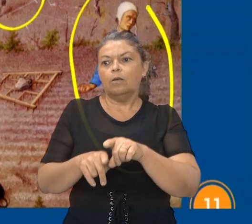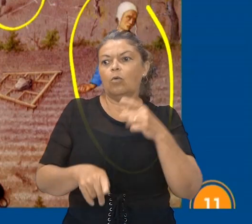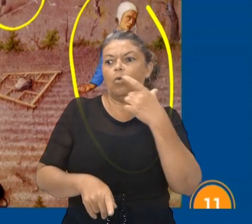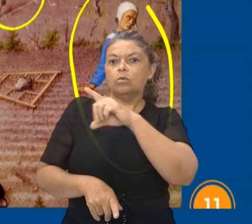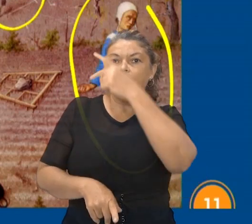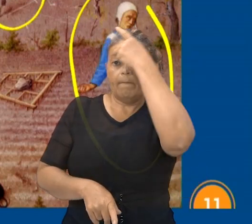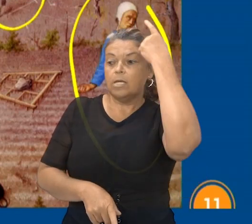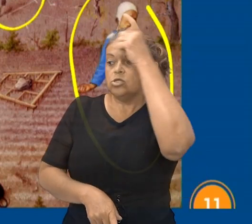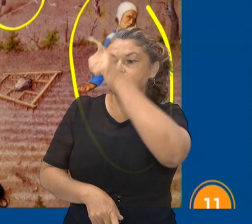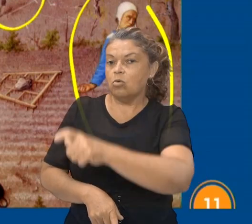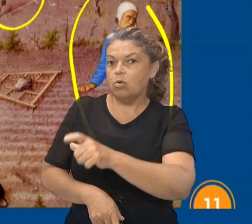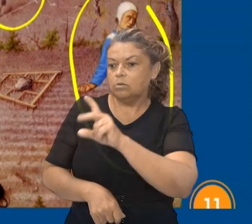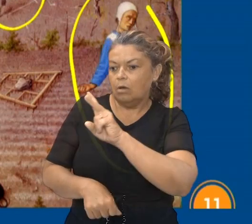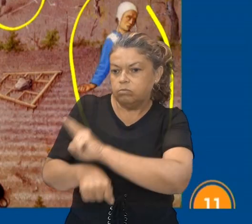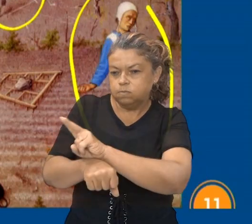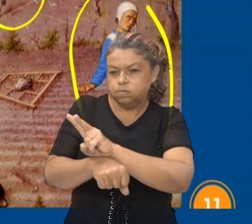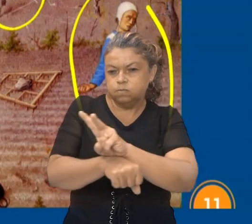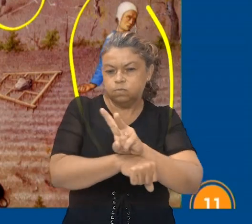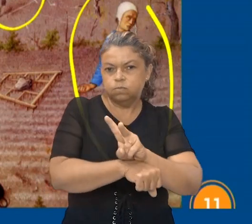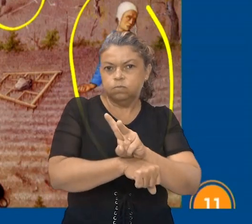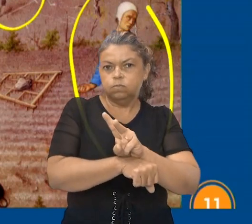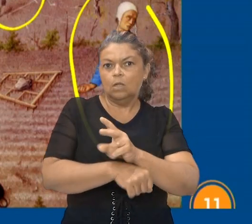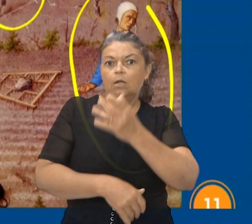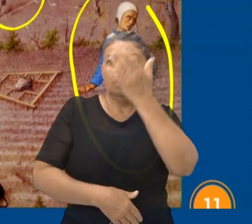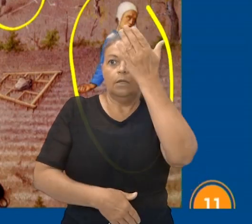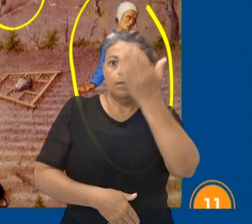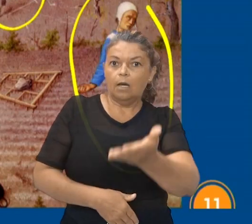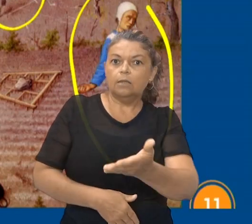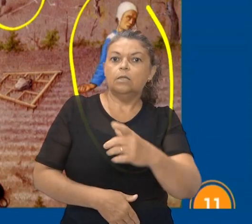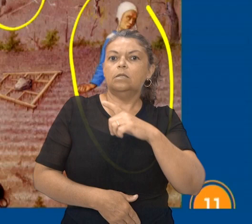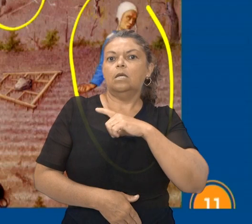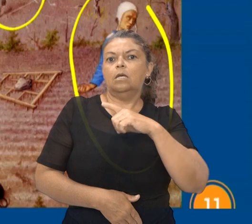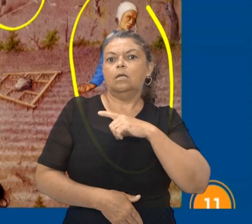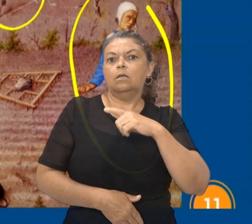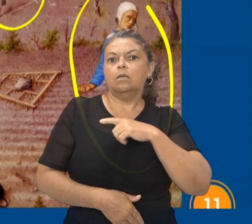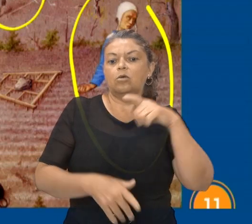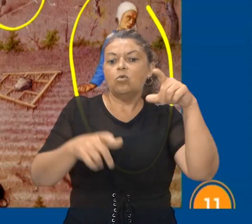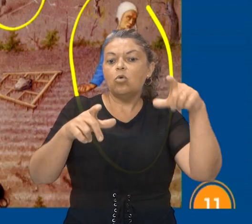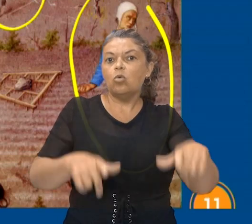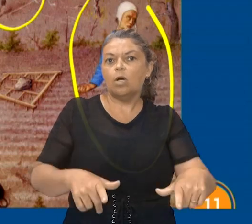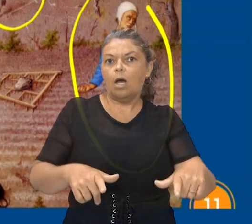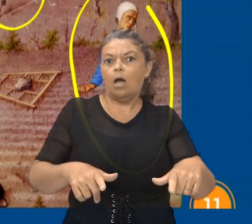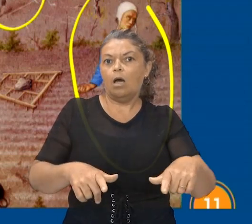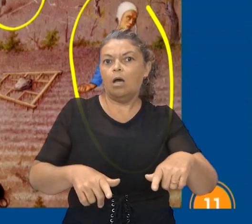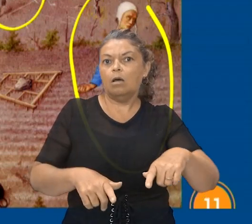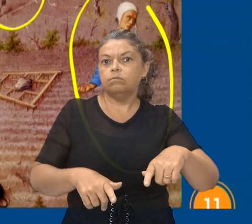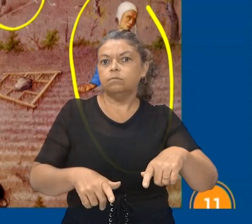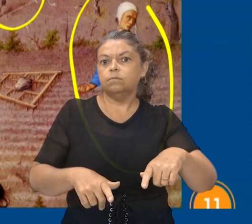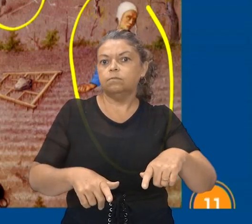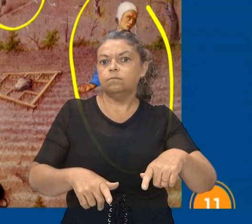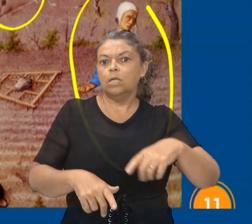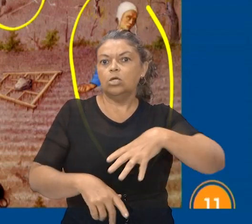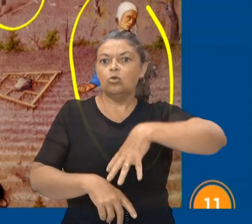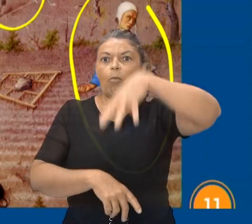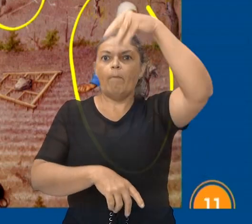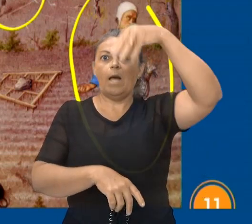arqueiro. E aqui eu tenho um paláciozinho aqui, que identifica que tem alguém que é dono dessa